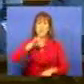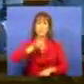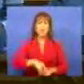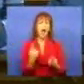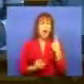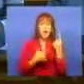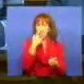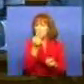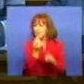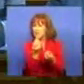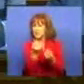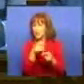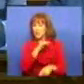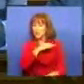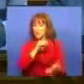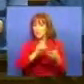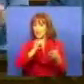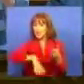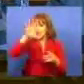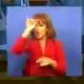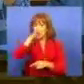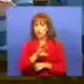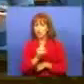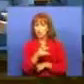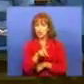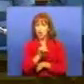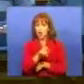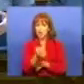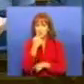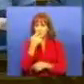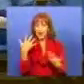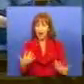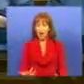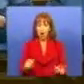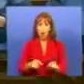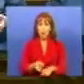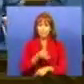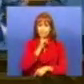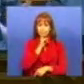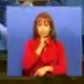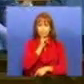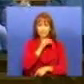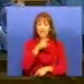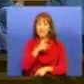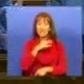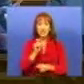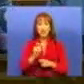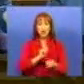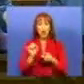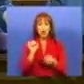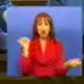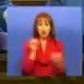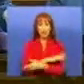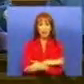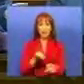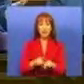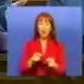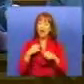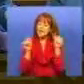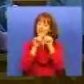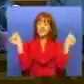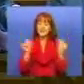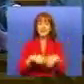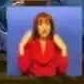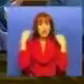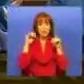parecido com o Sr. Secretário de Estado, Jorge Pedreira, que hoje está tão silencioso, disse aos jornalistas, o sistema